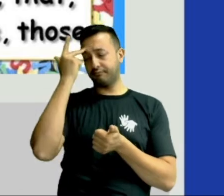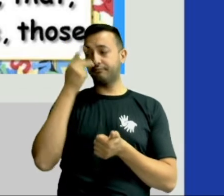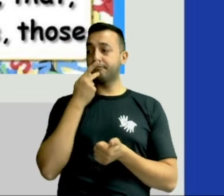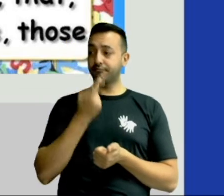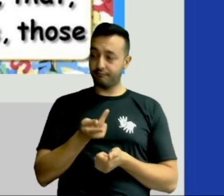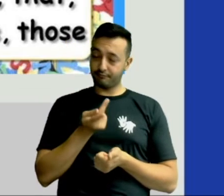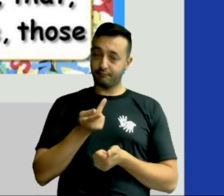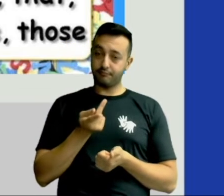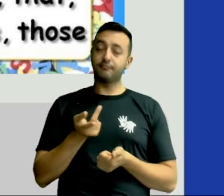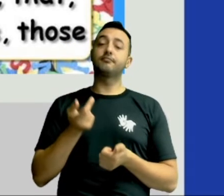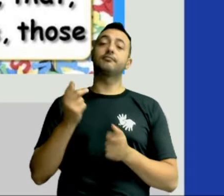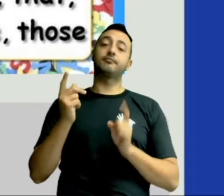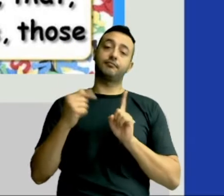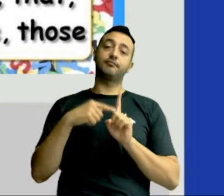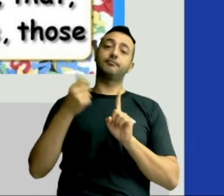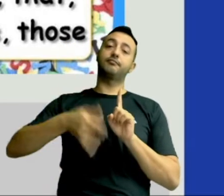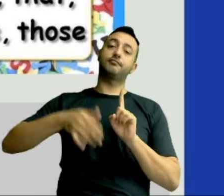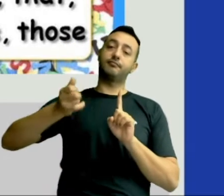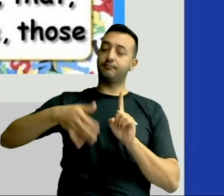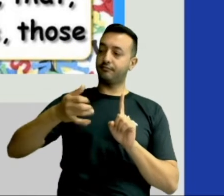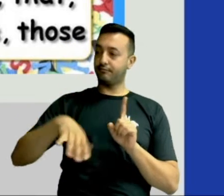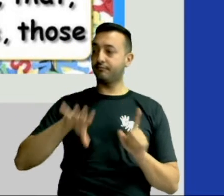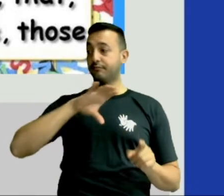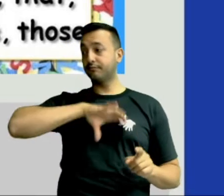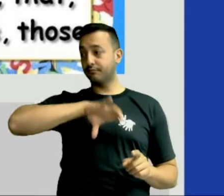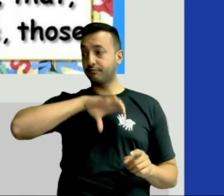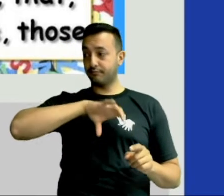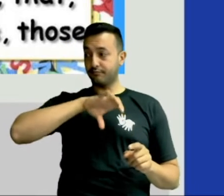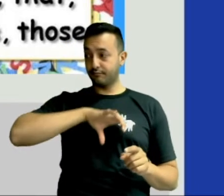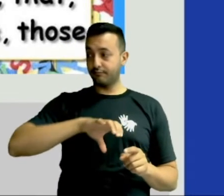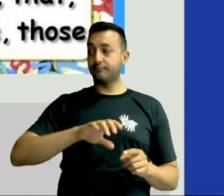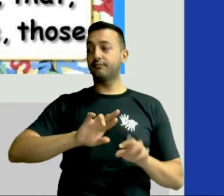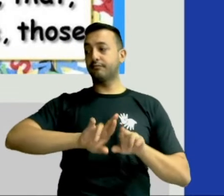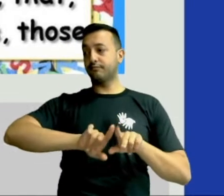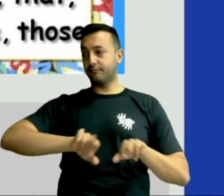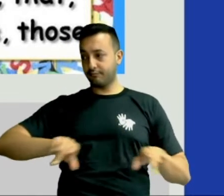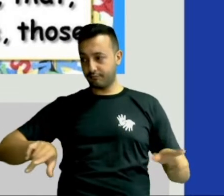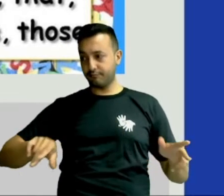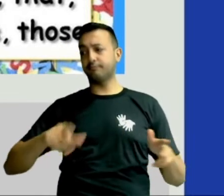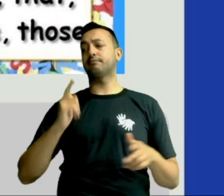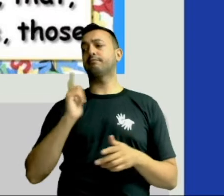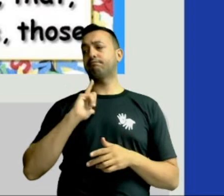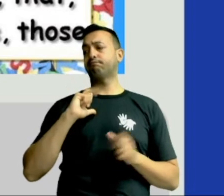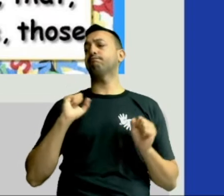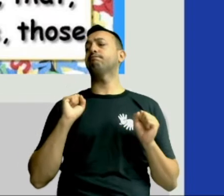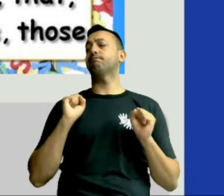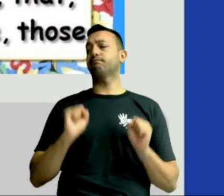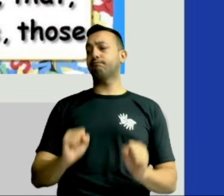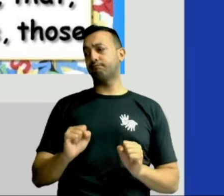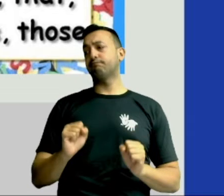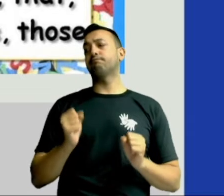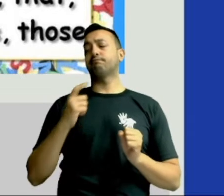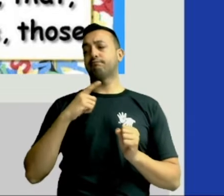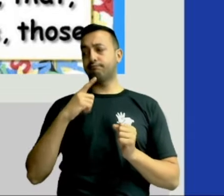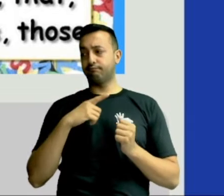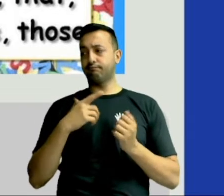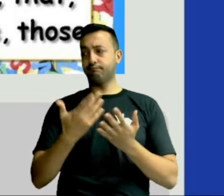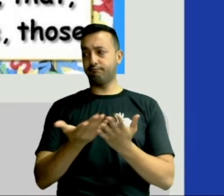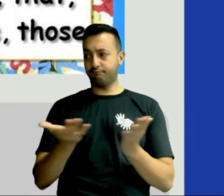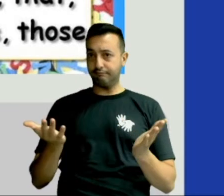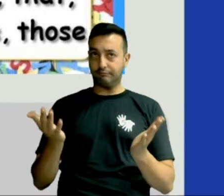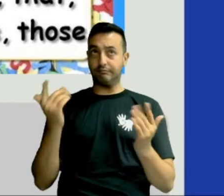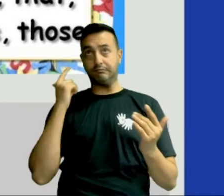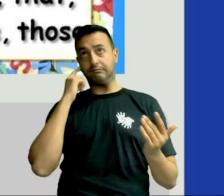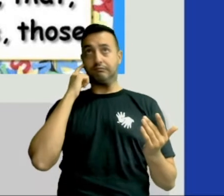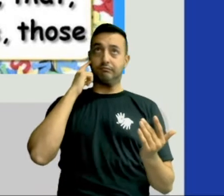quem fala ou seja do interlocutor no português como a variedade é grande é possível que surja é